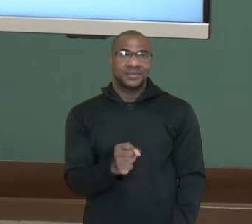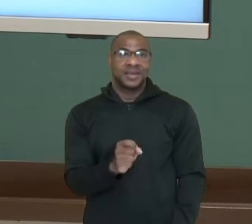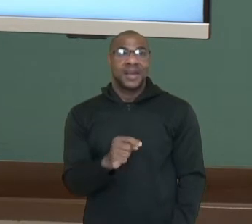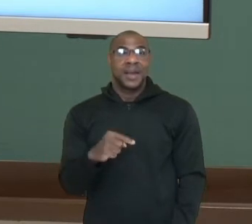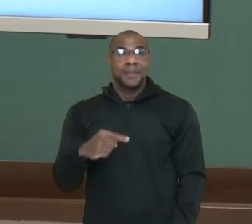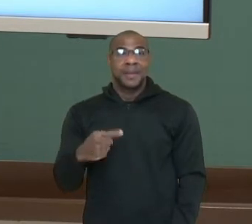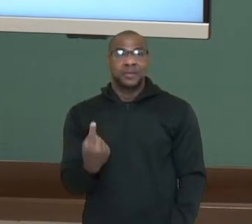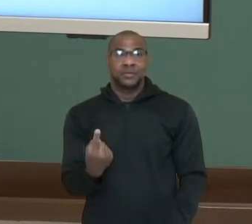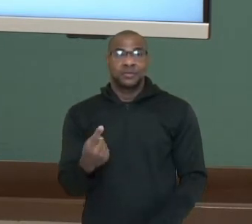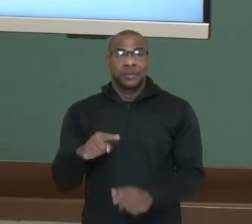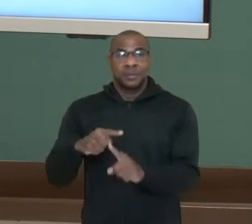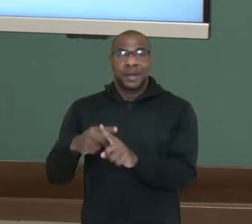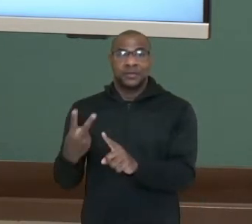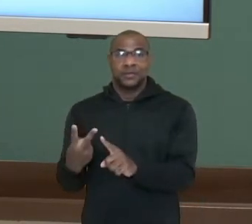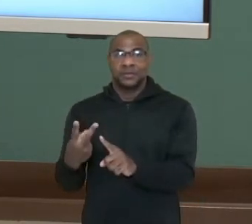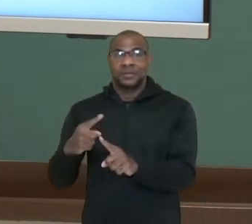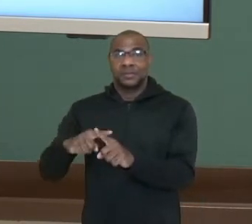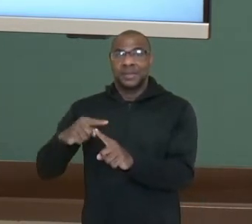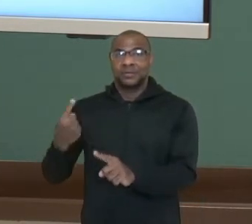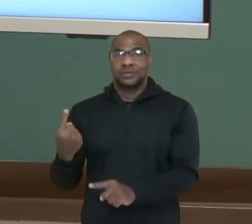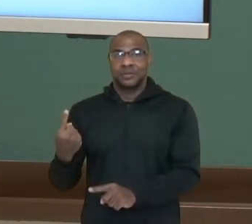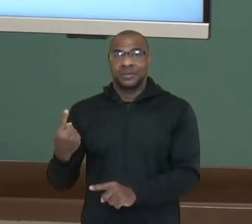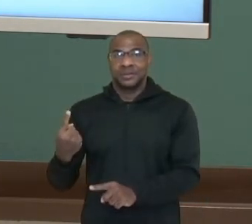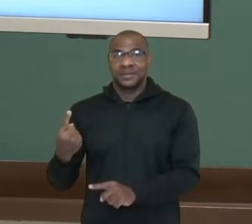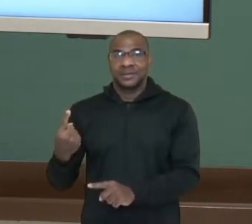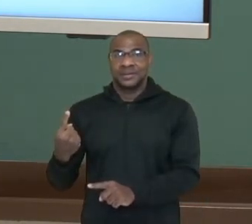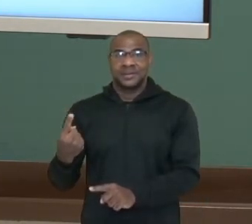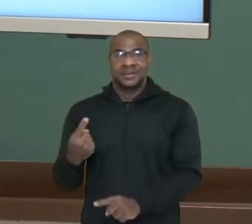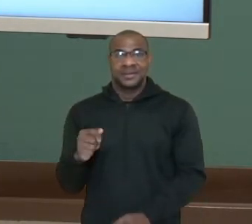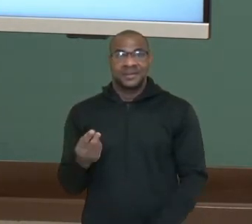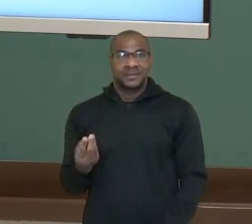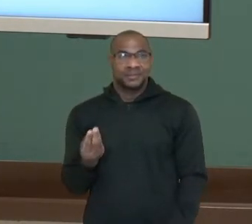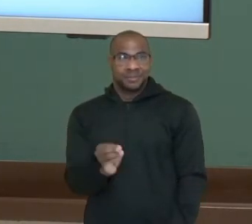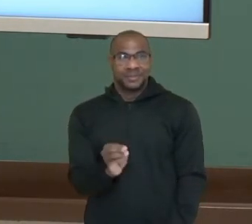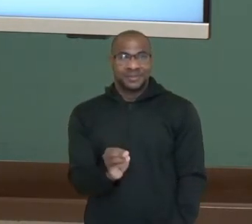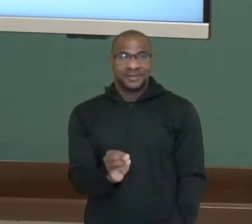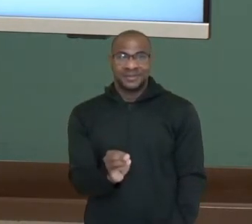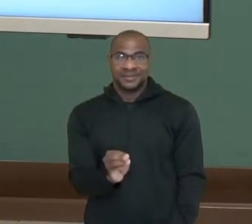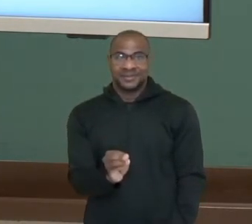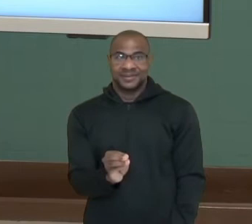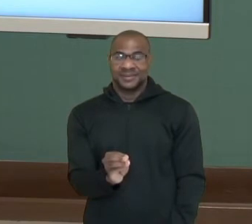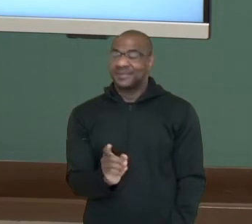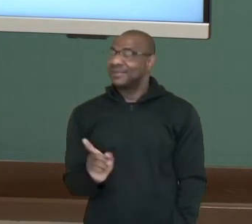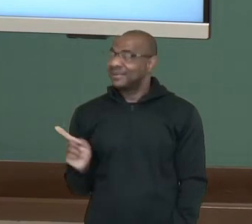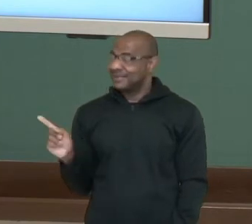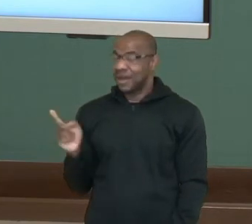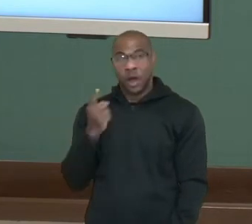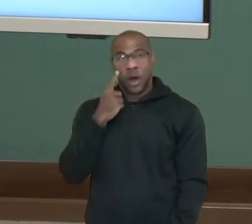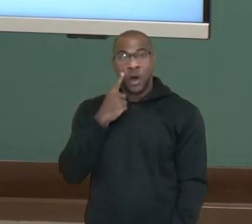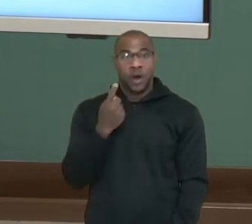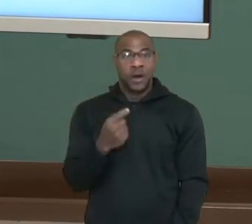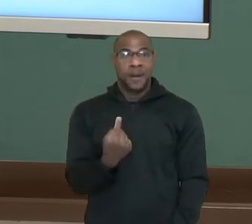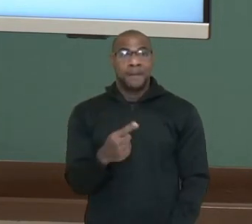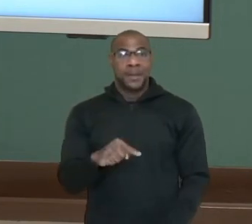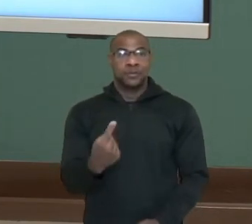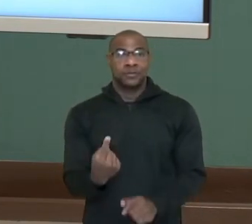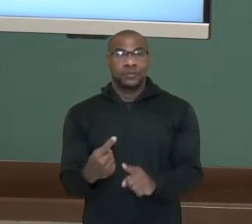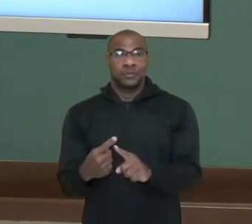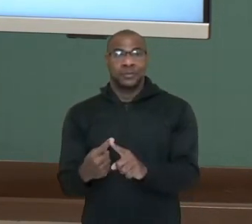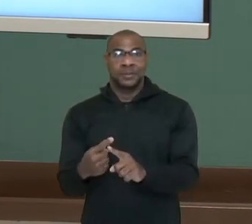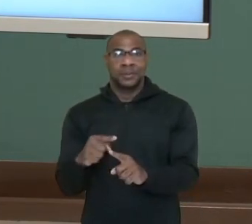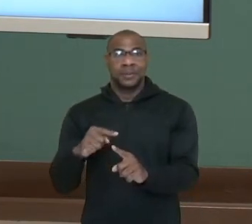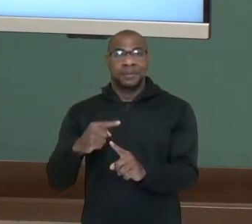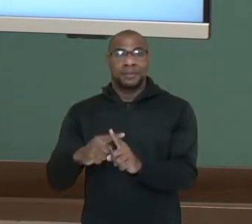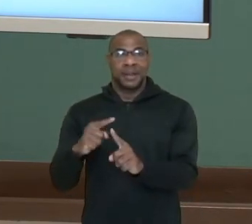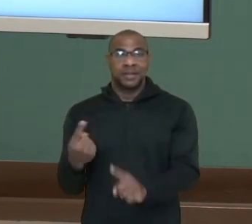Menos 1 mais 2 menos 1. Acabou todo mundo? Mais 2. Ó, o menos 1 com o mais